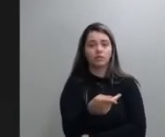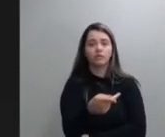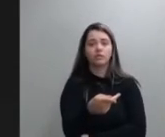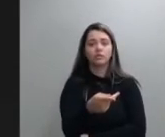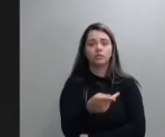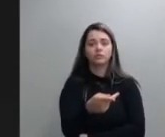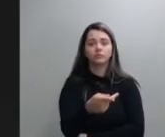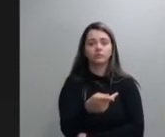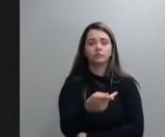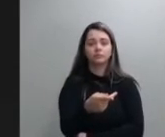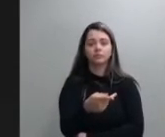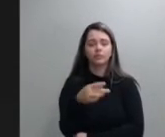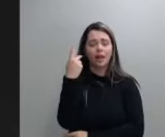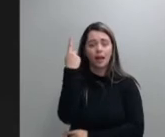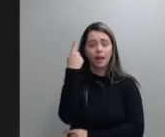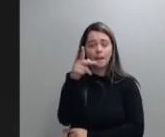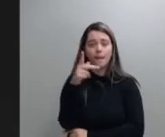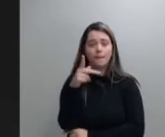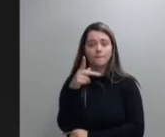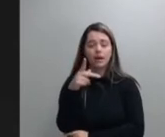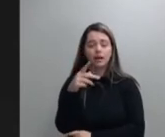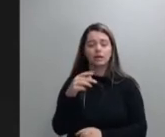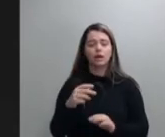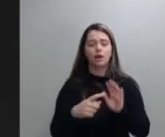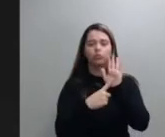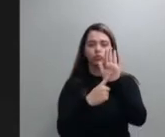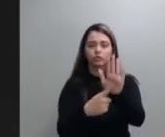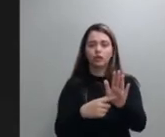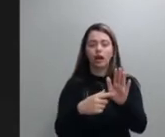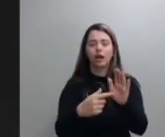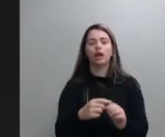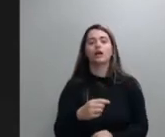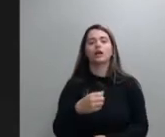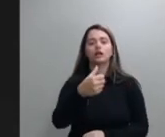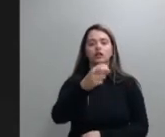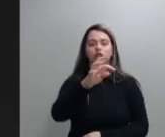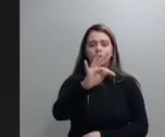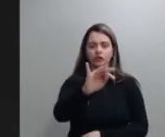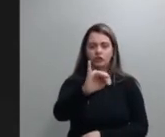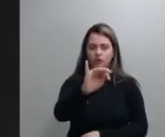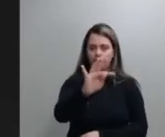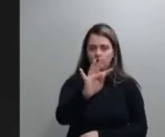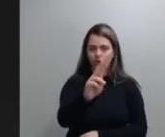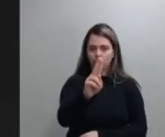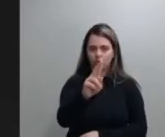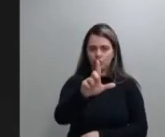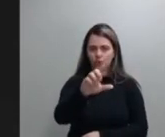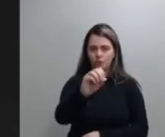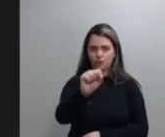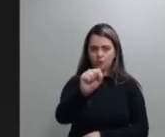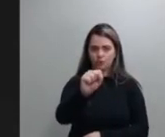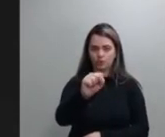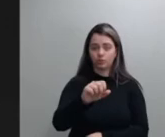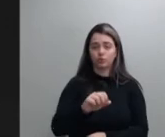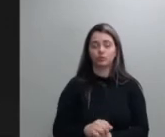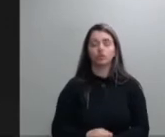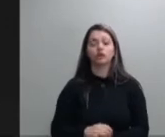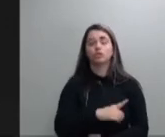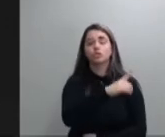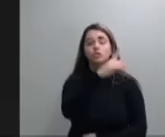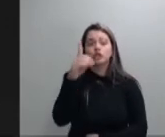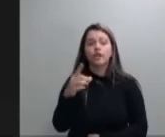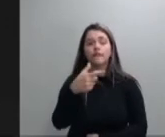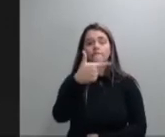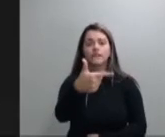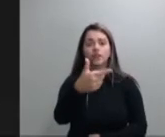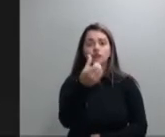limite para a obtenção dos títulos determinando como limite temporal o fixado na deliberação ocorrida no dia 26 de outubro de